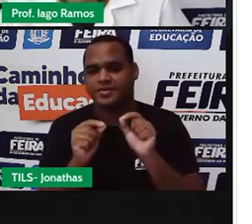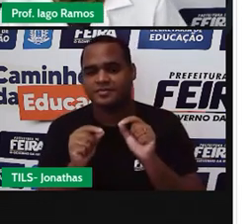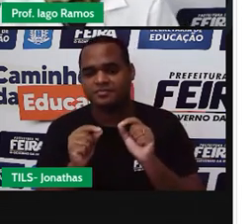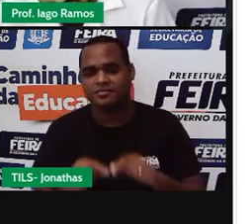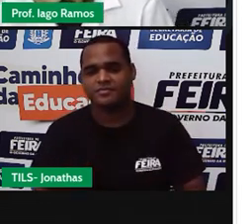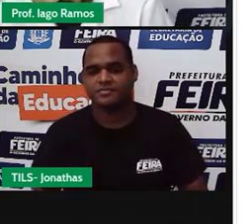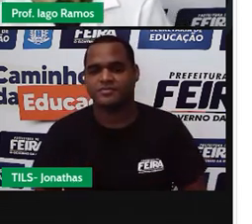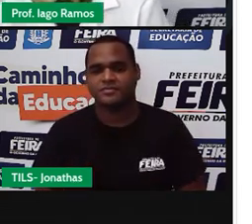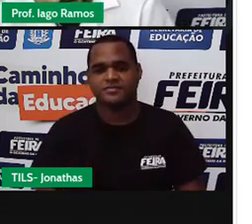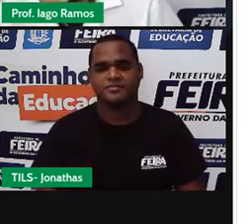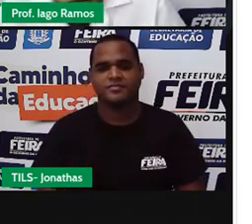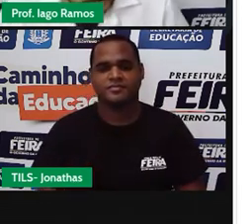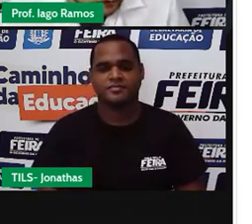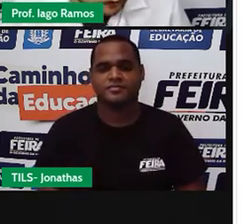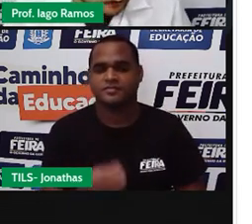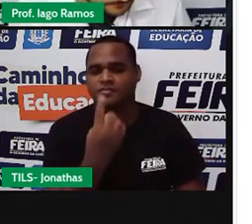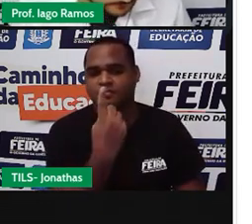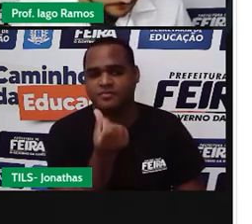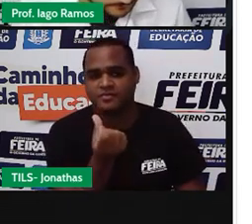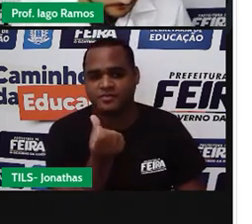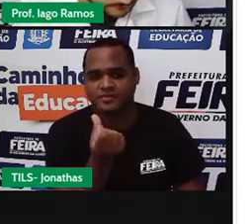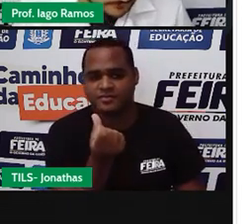a 16